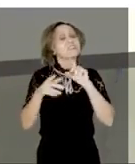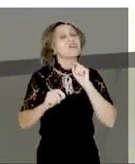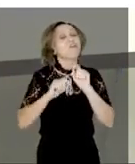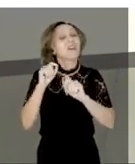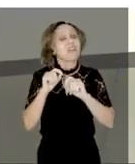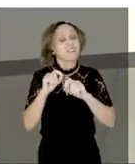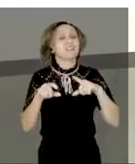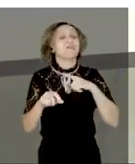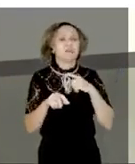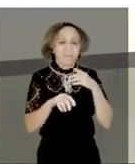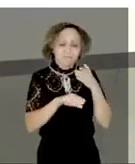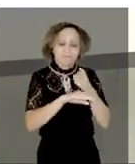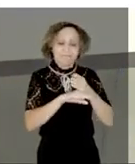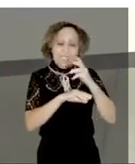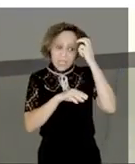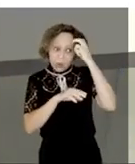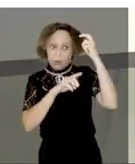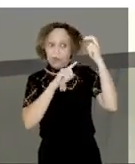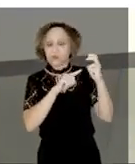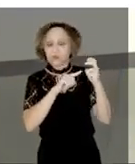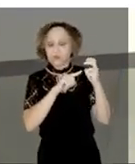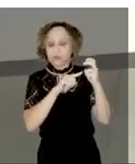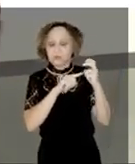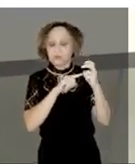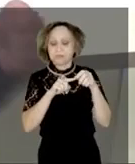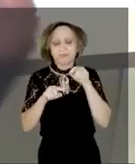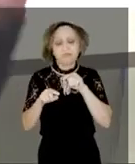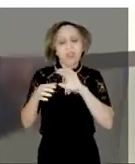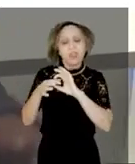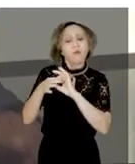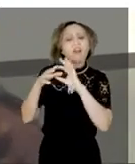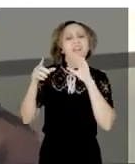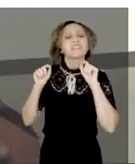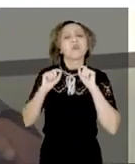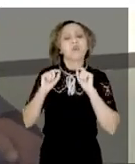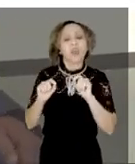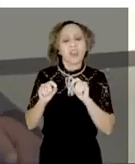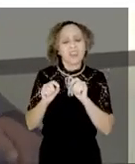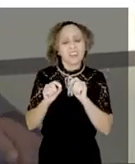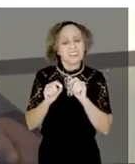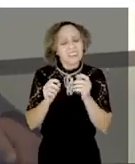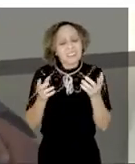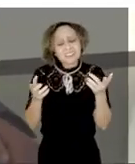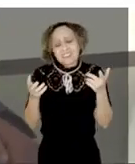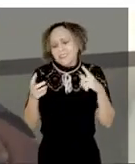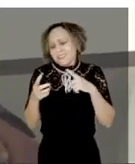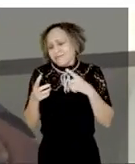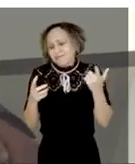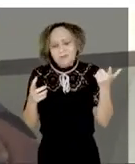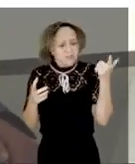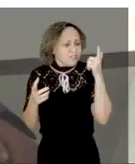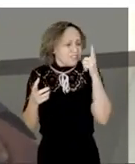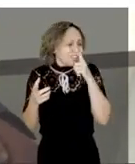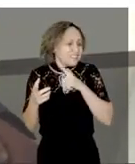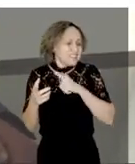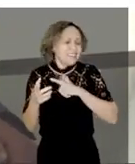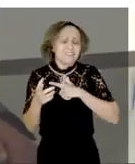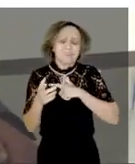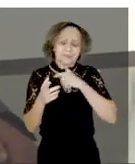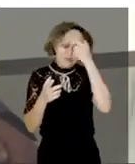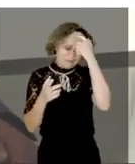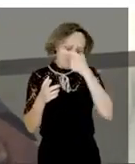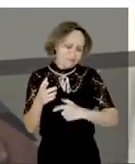Não é democracia um policial algemar um jovem negro